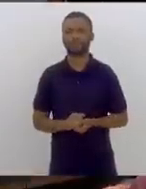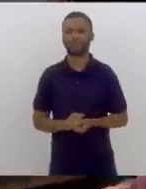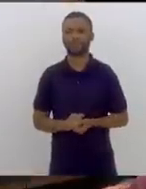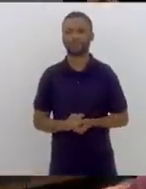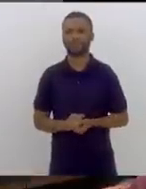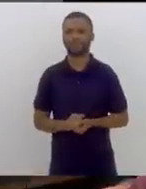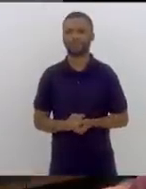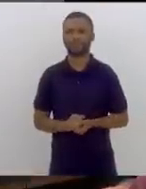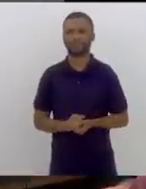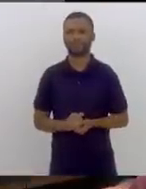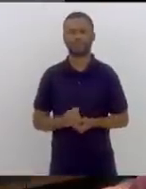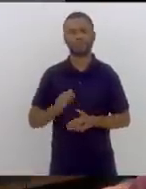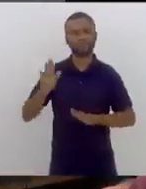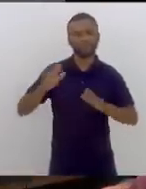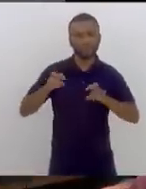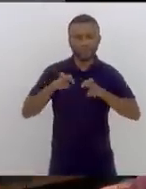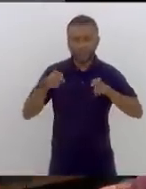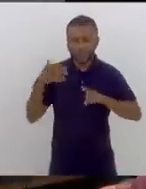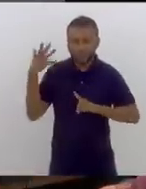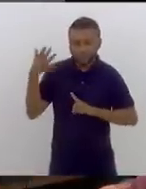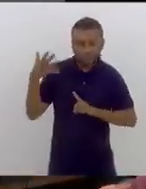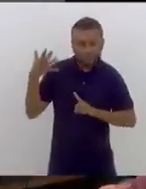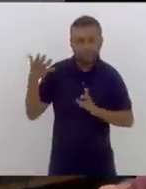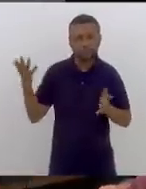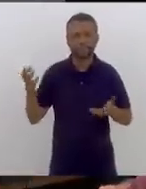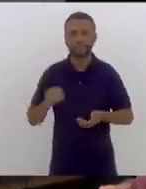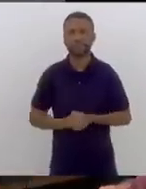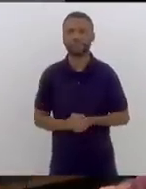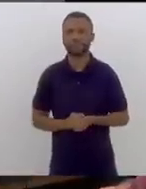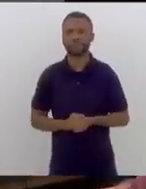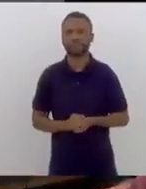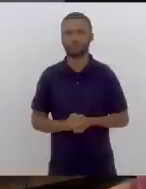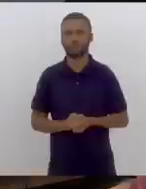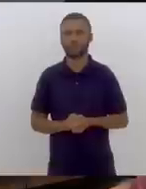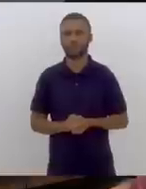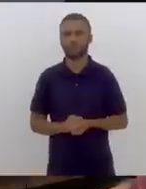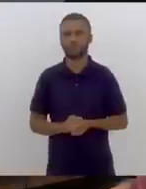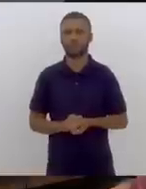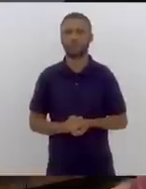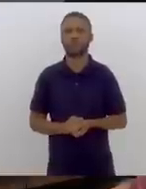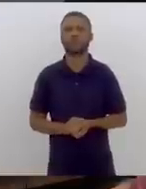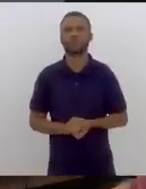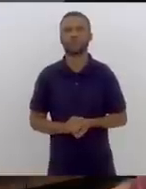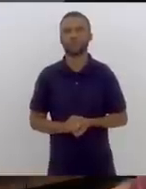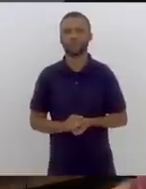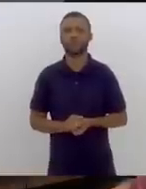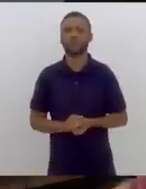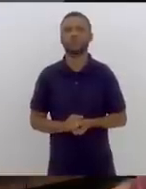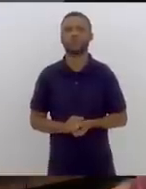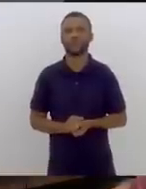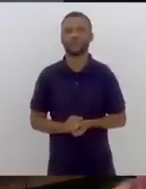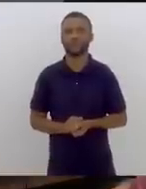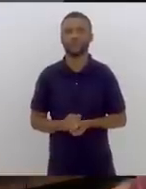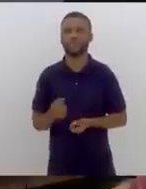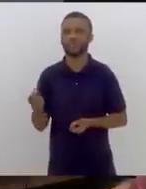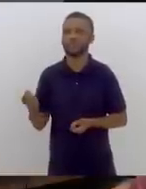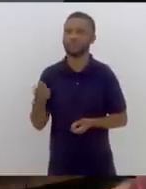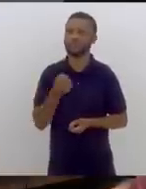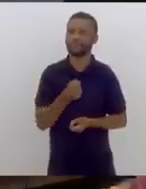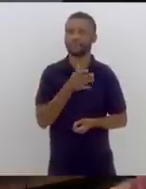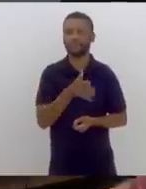Alguém me ajuda nisso a querer usar a palavra vou usar a palavra para você vou passar aqui para